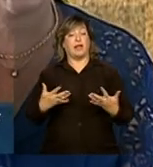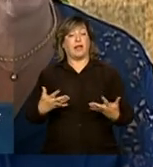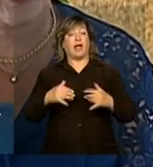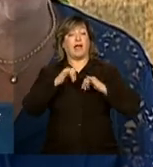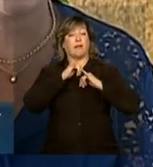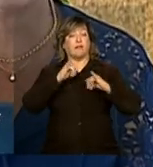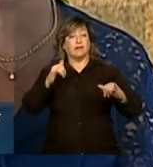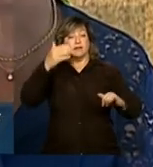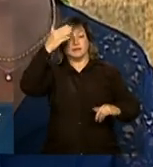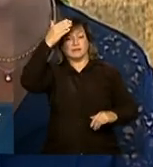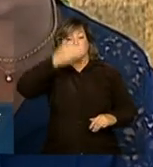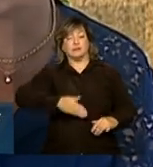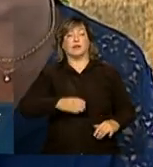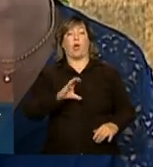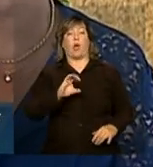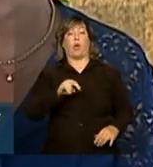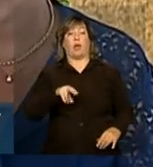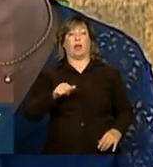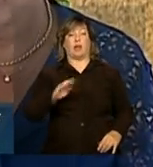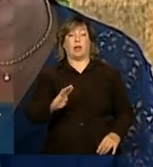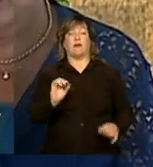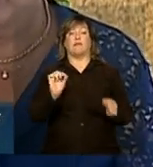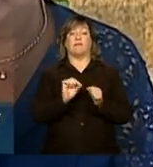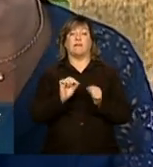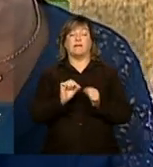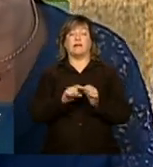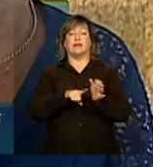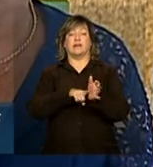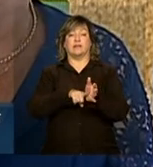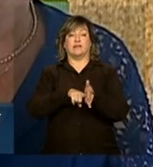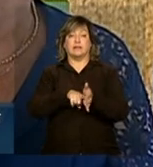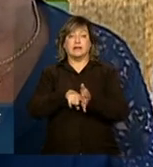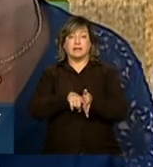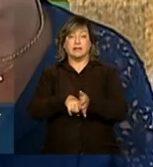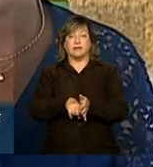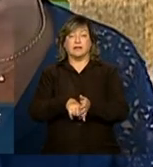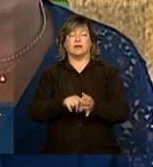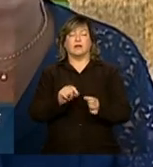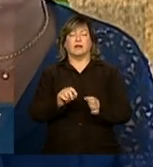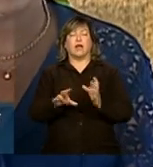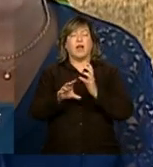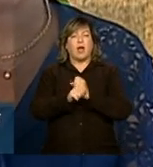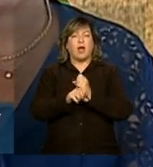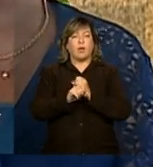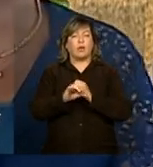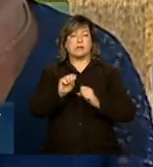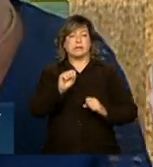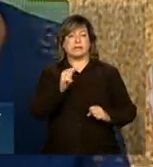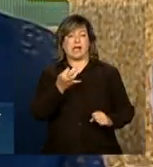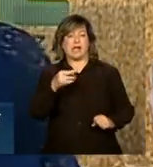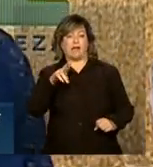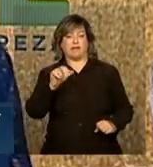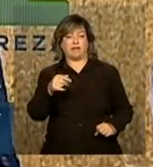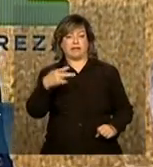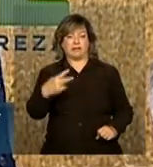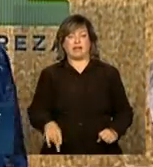registrar que a Conab fez uma avaliação e calculou a safra desse